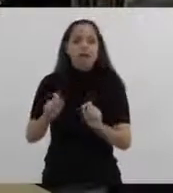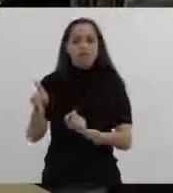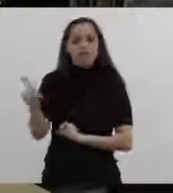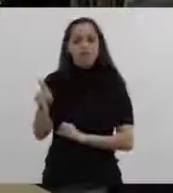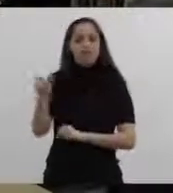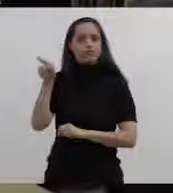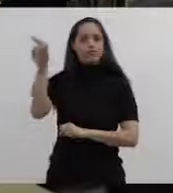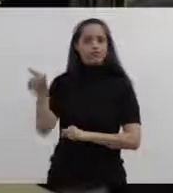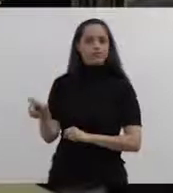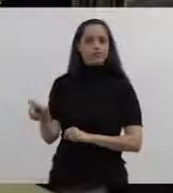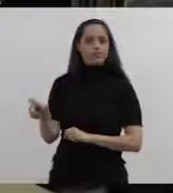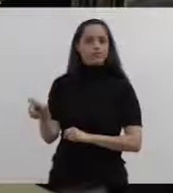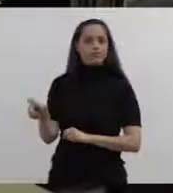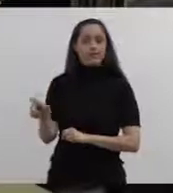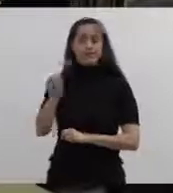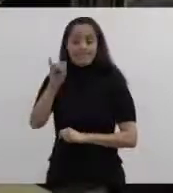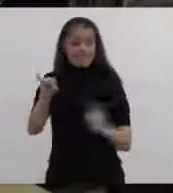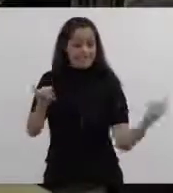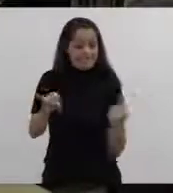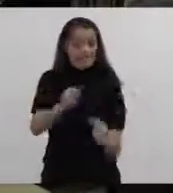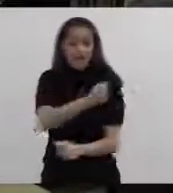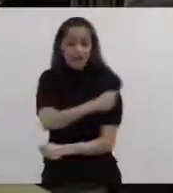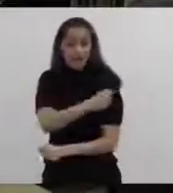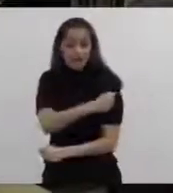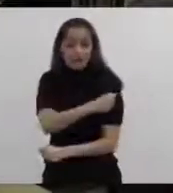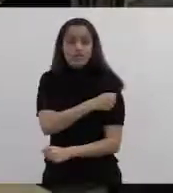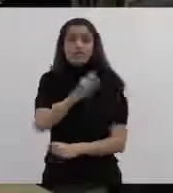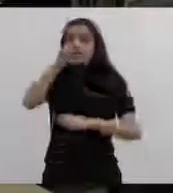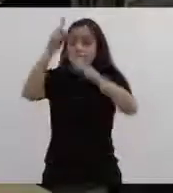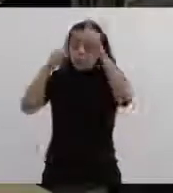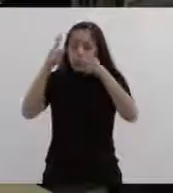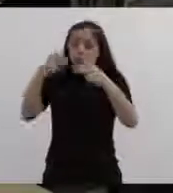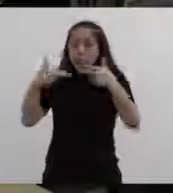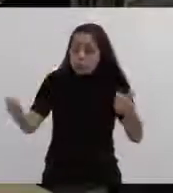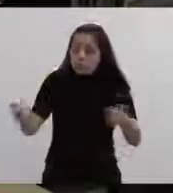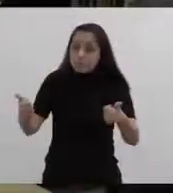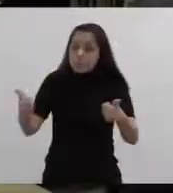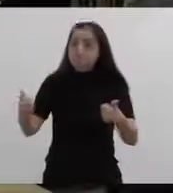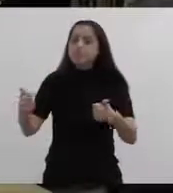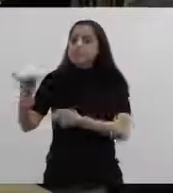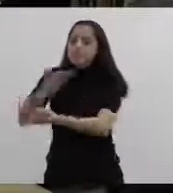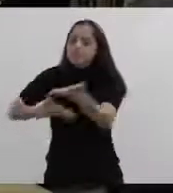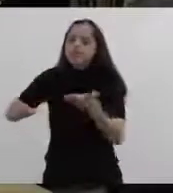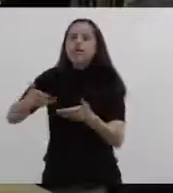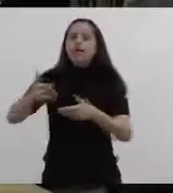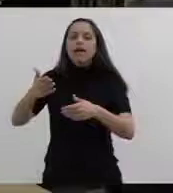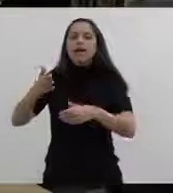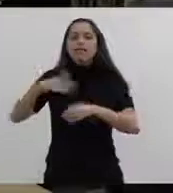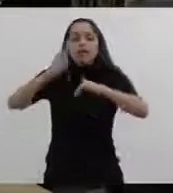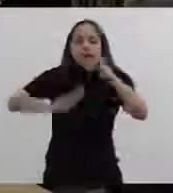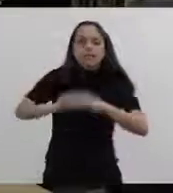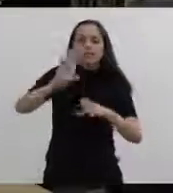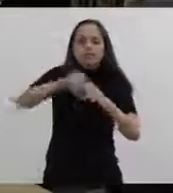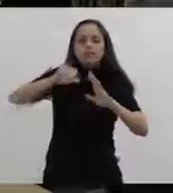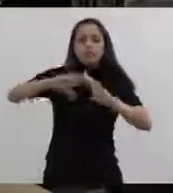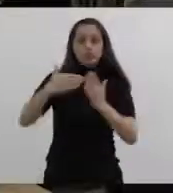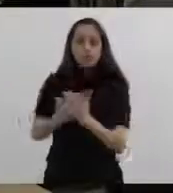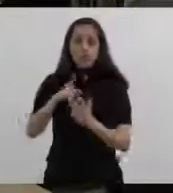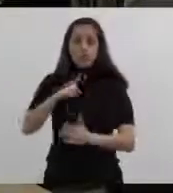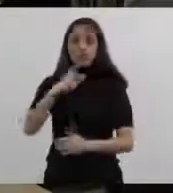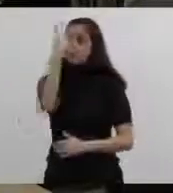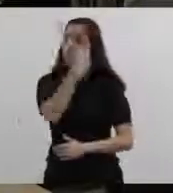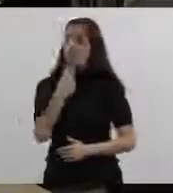cargo. Isso significa que o docente, além das horas de aula, também tem um certo número de horas dedicadas para outras